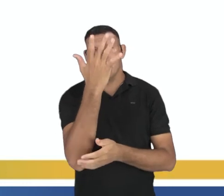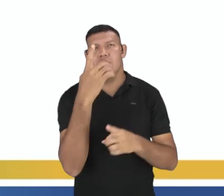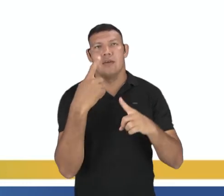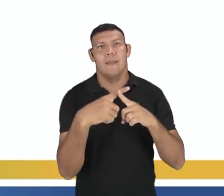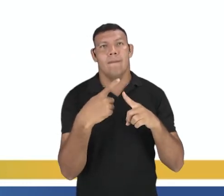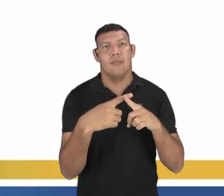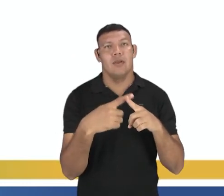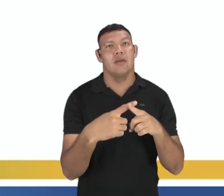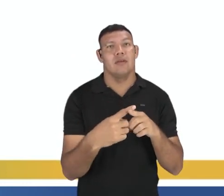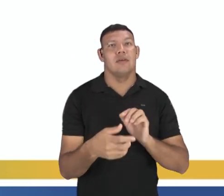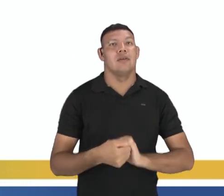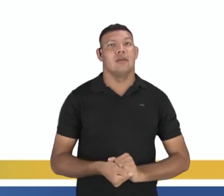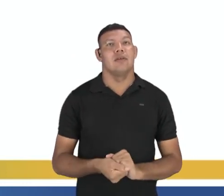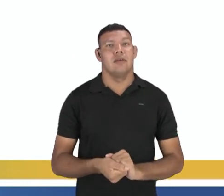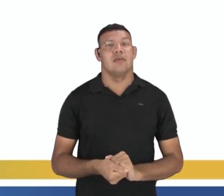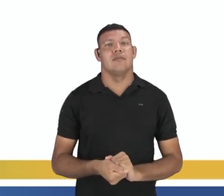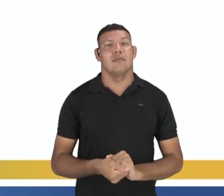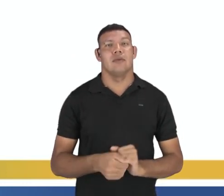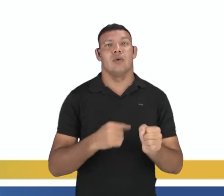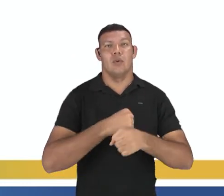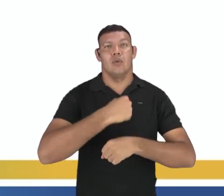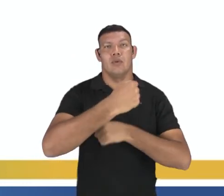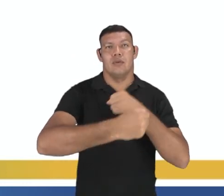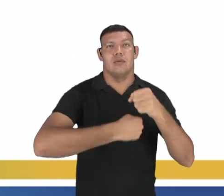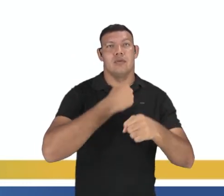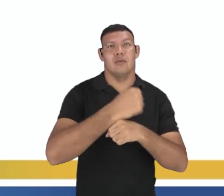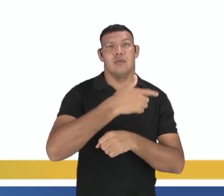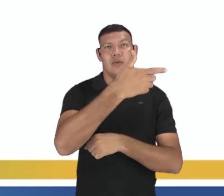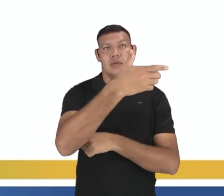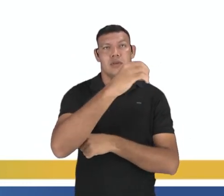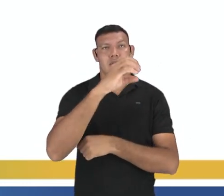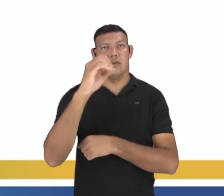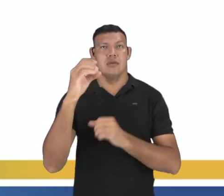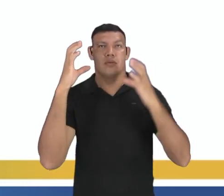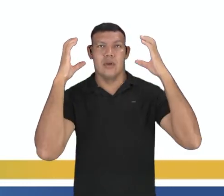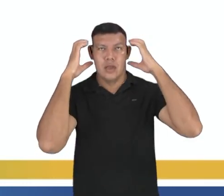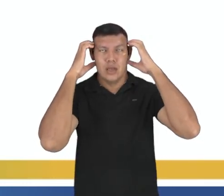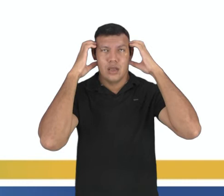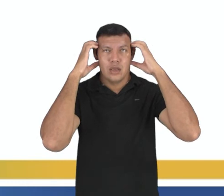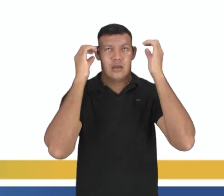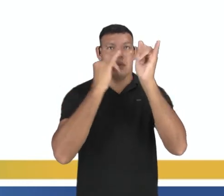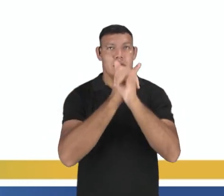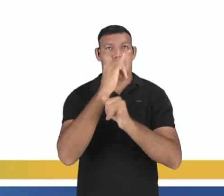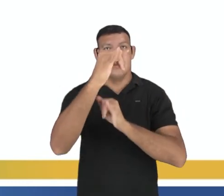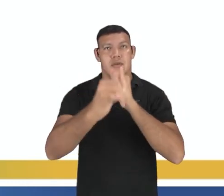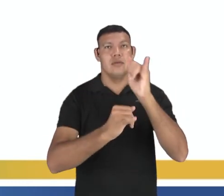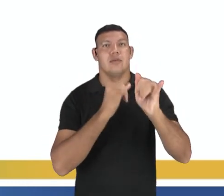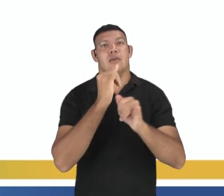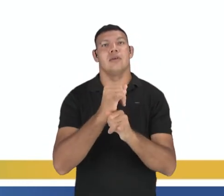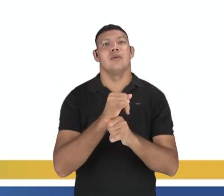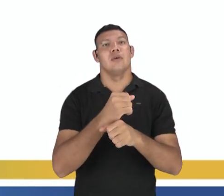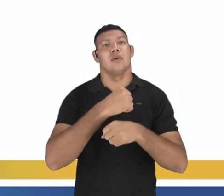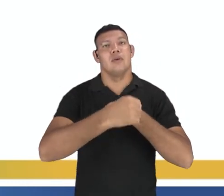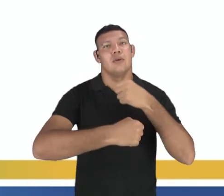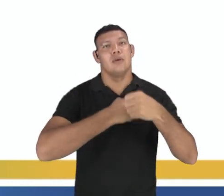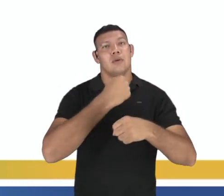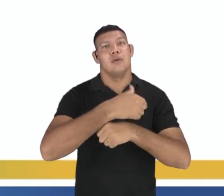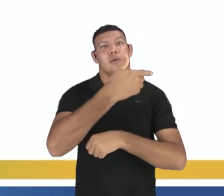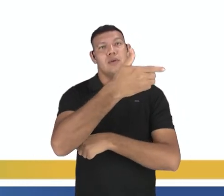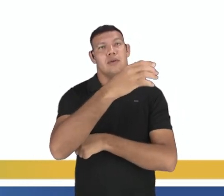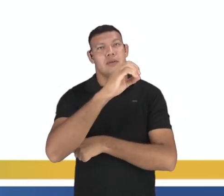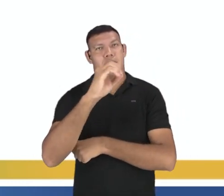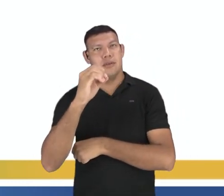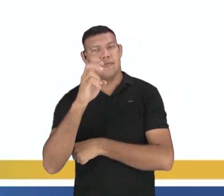ter em do a rádio online A gente pode acessar em qualquer lugar e em 2005 alguns de vocês estavam